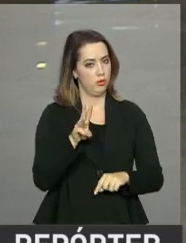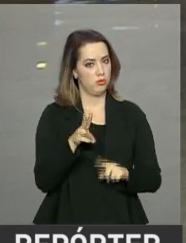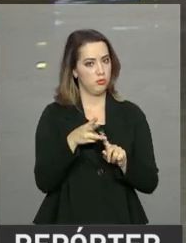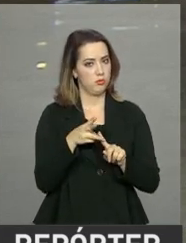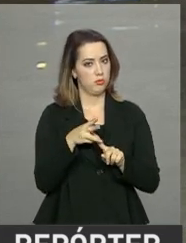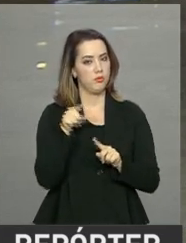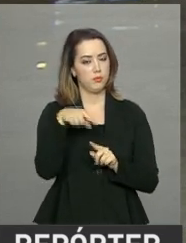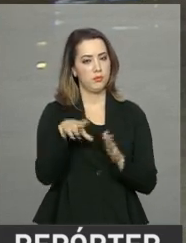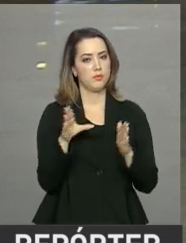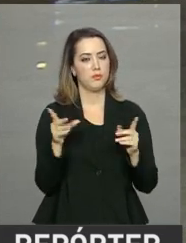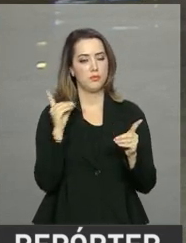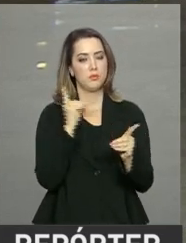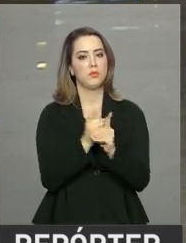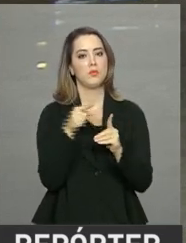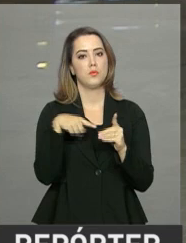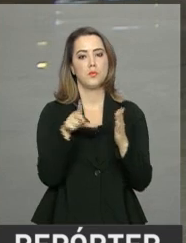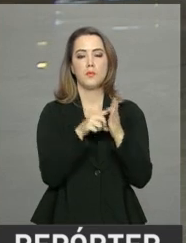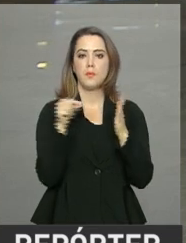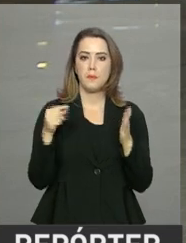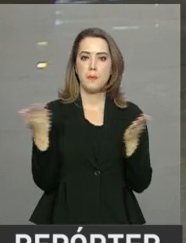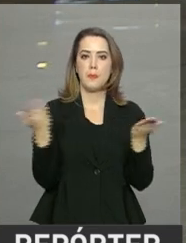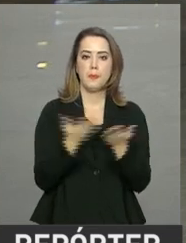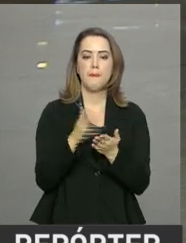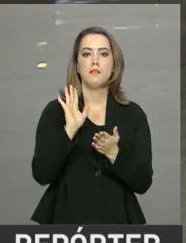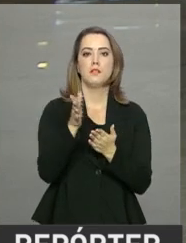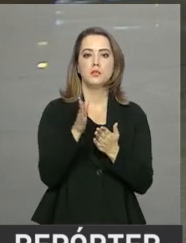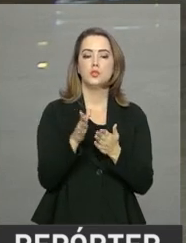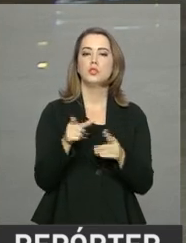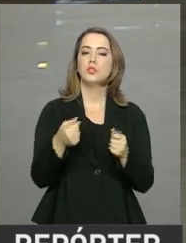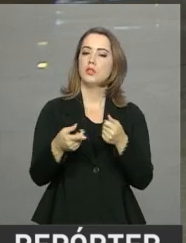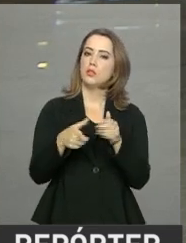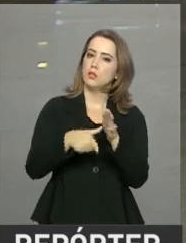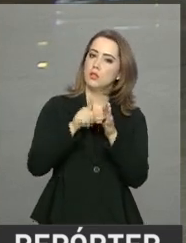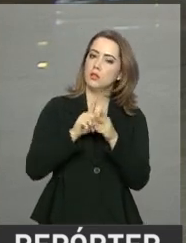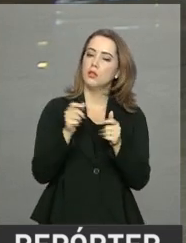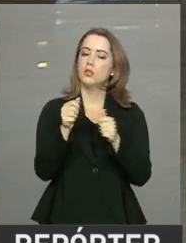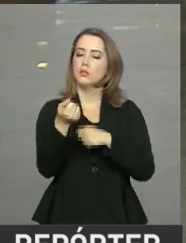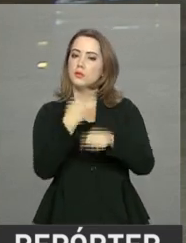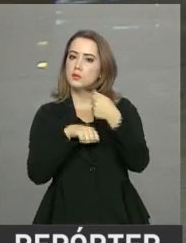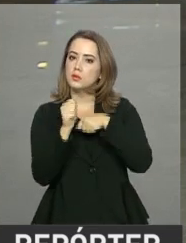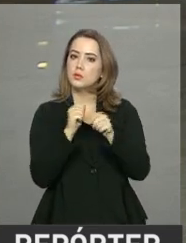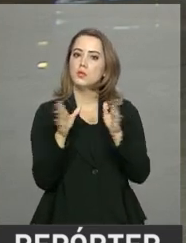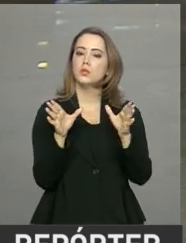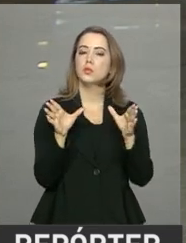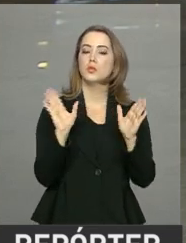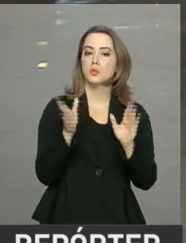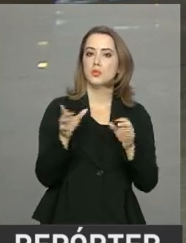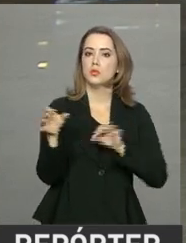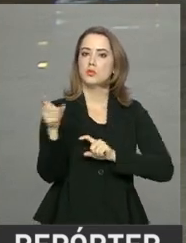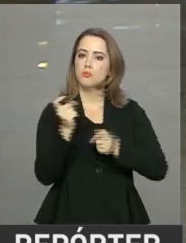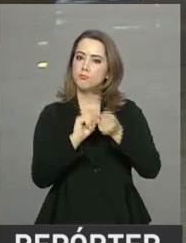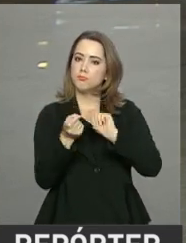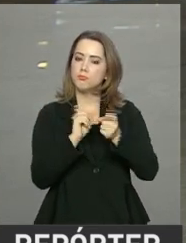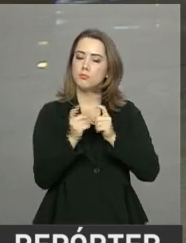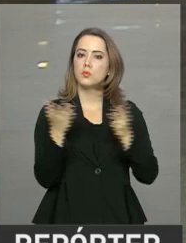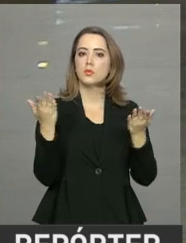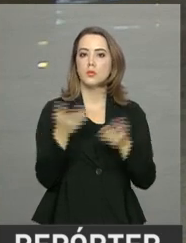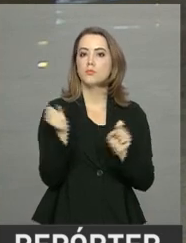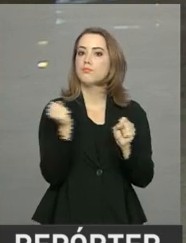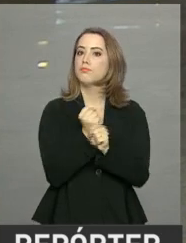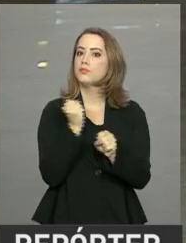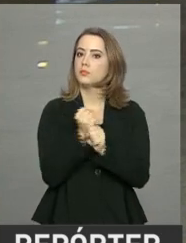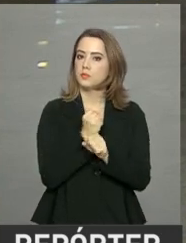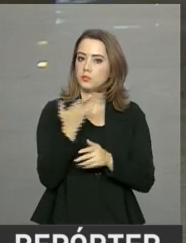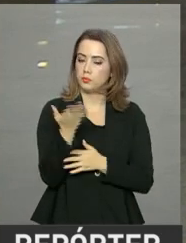do Planalto. O presidente em exercício se reuniu com o núcleo econômico, com o núcleo institucional e com o núcleo de infraestrutura.